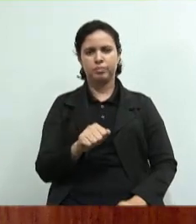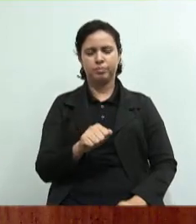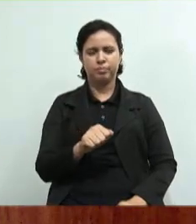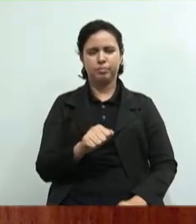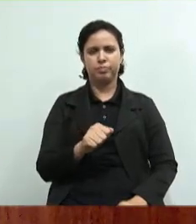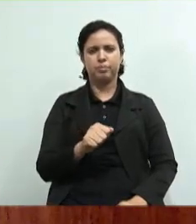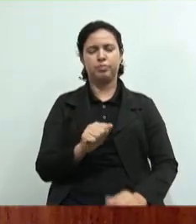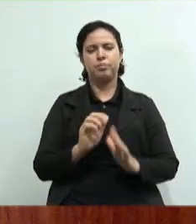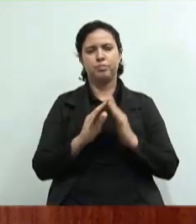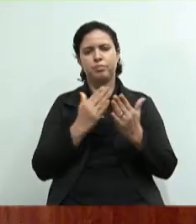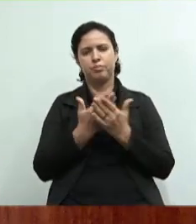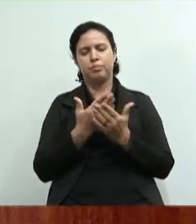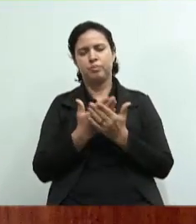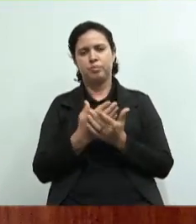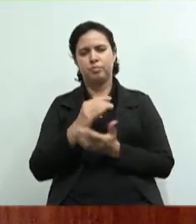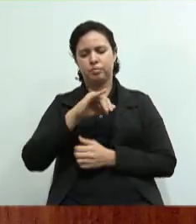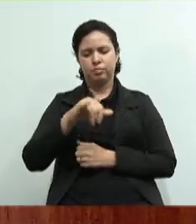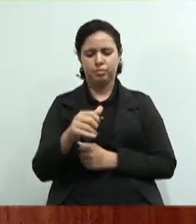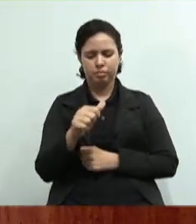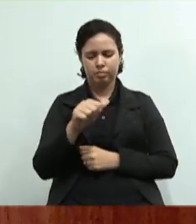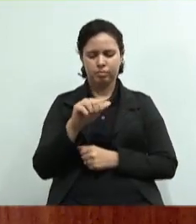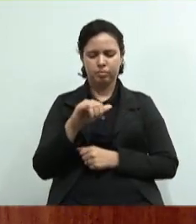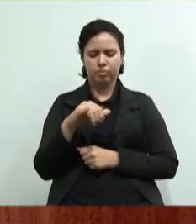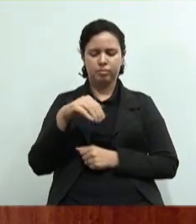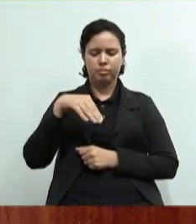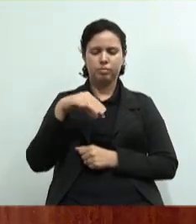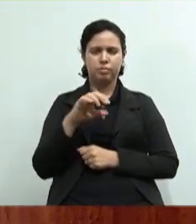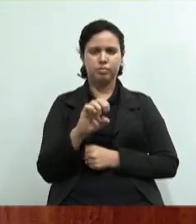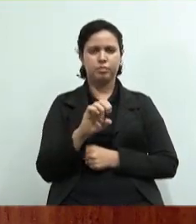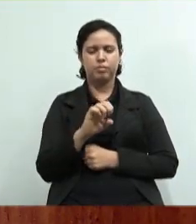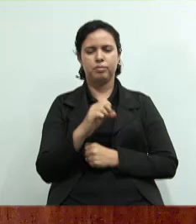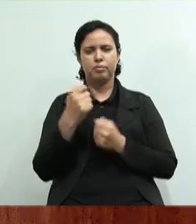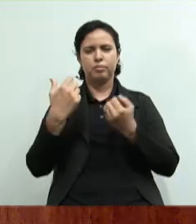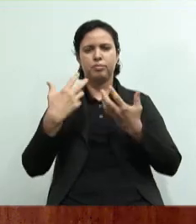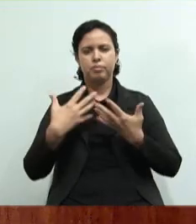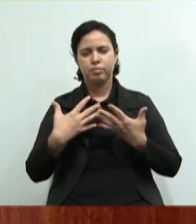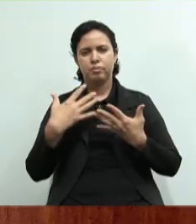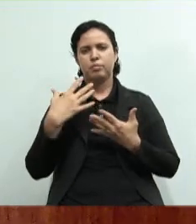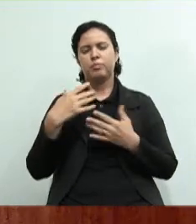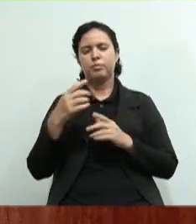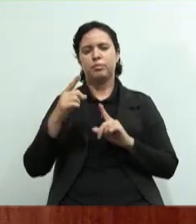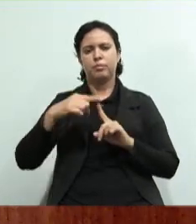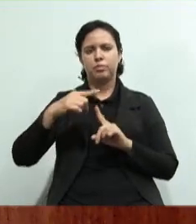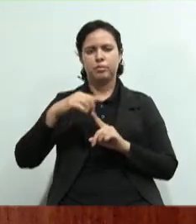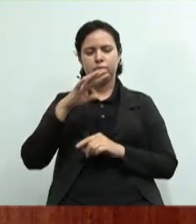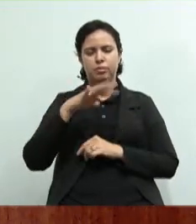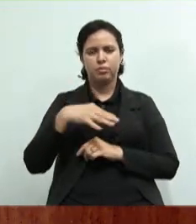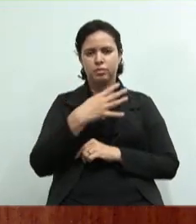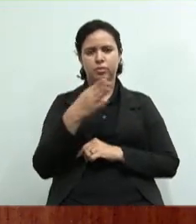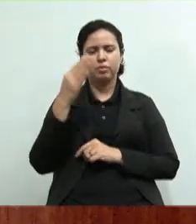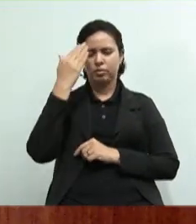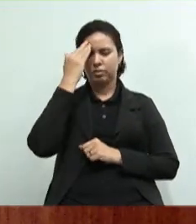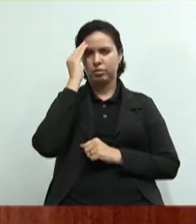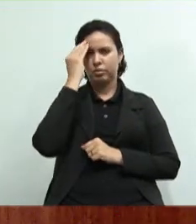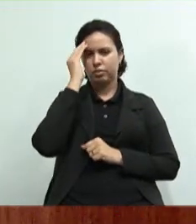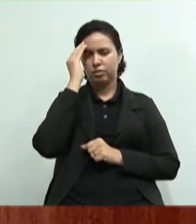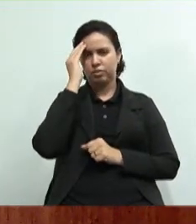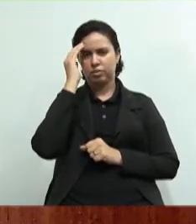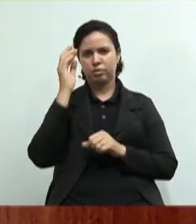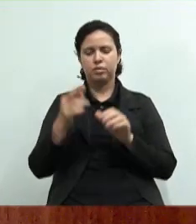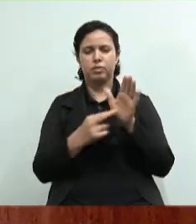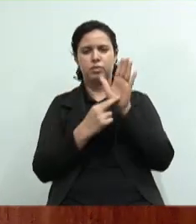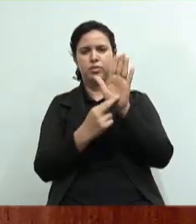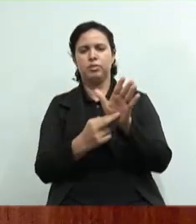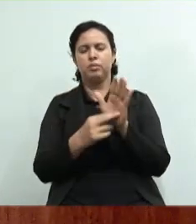Maria também da escola Jaime Peixoto. Ela diz que é um tipo de diagrama que pode ser entendido como uma